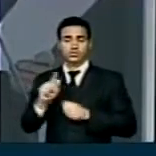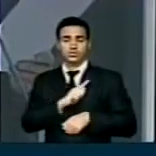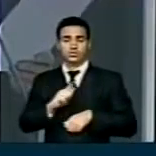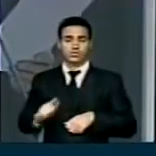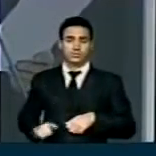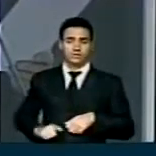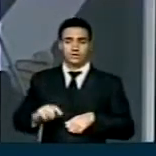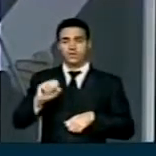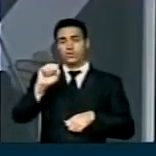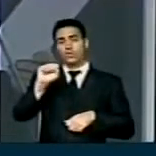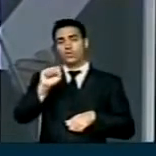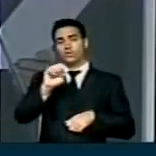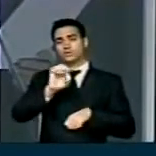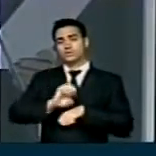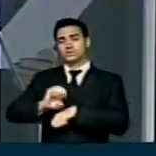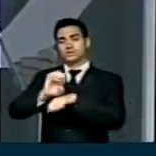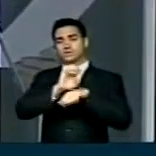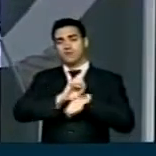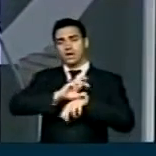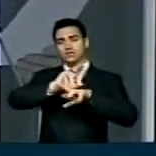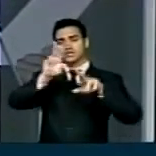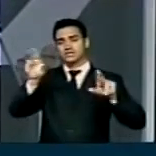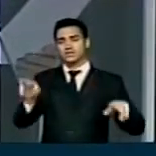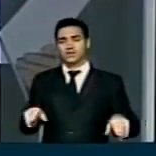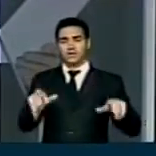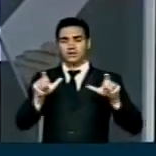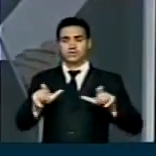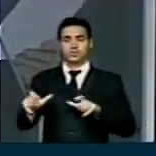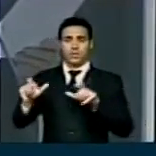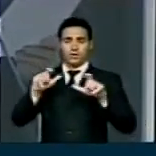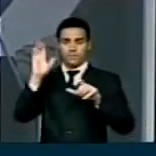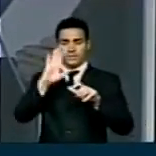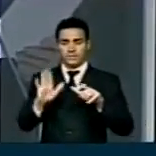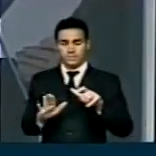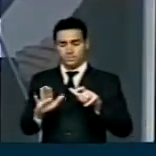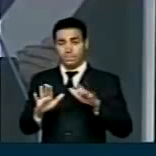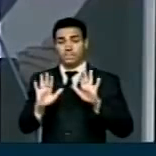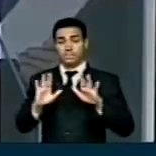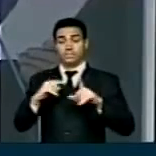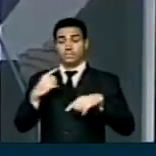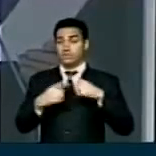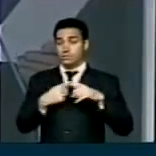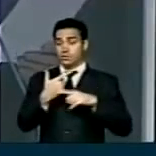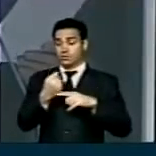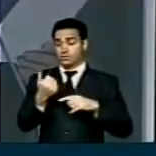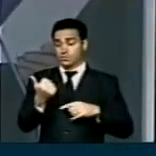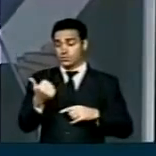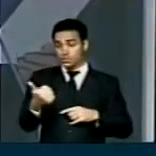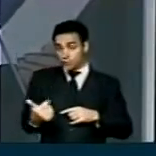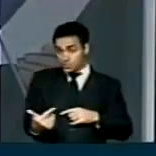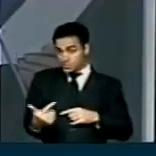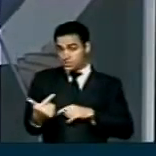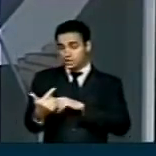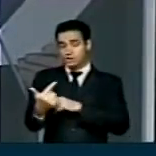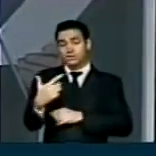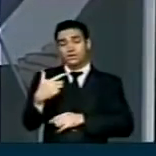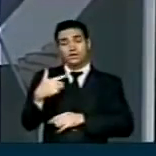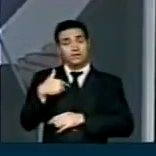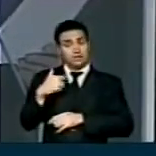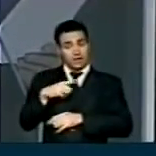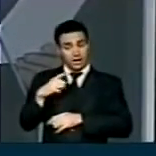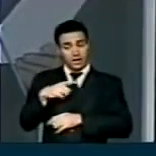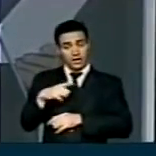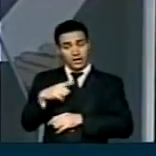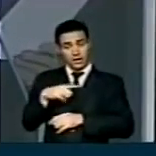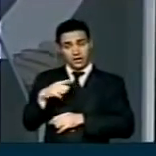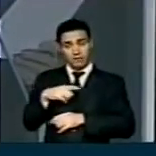de 8 estados de diferente região do país. Em 2012, houve um aumento em